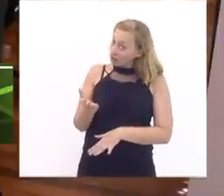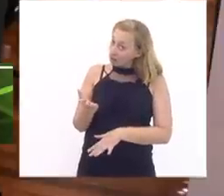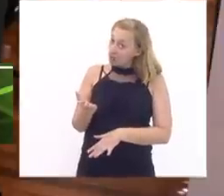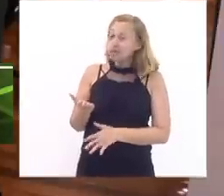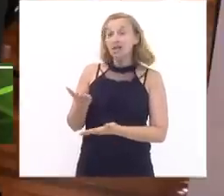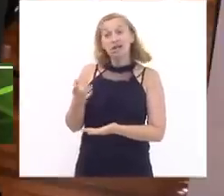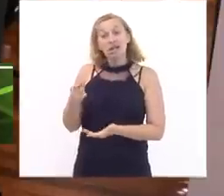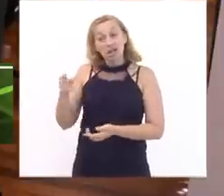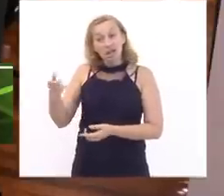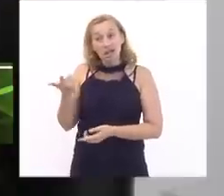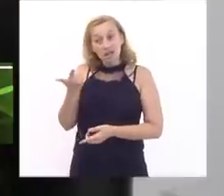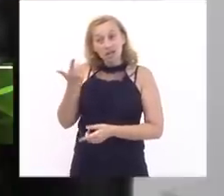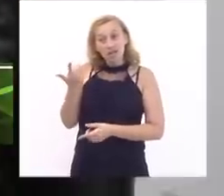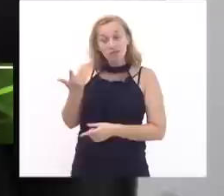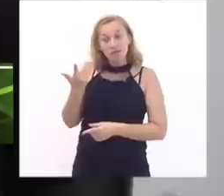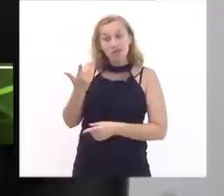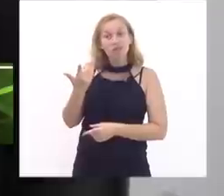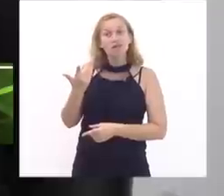venceu, pô. O encaminhamento dele